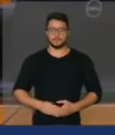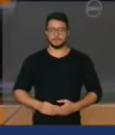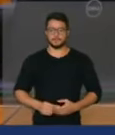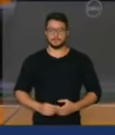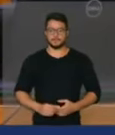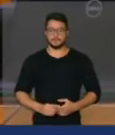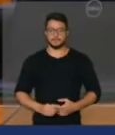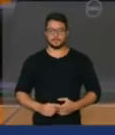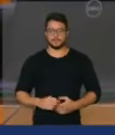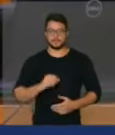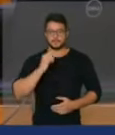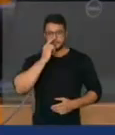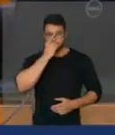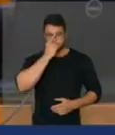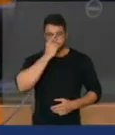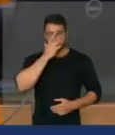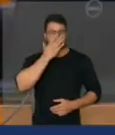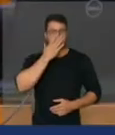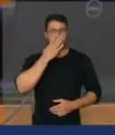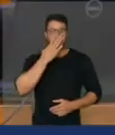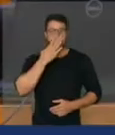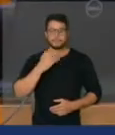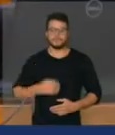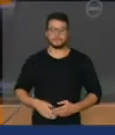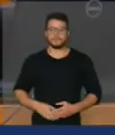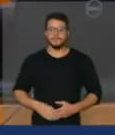Parlamentar Irmã Nossa,